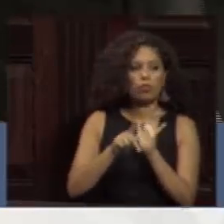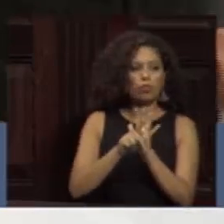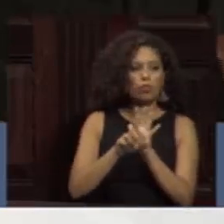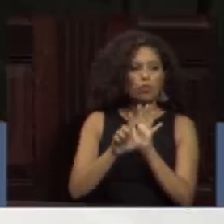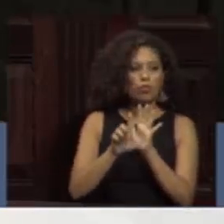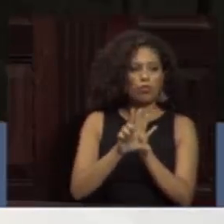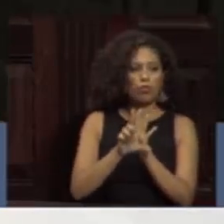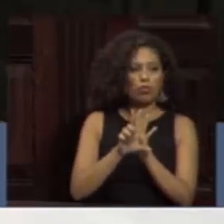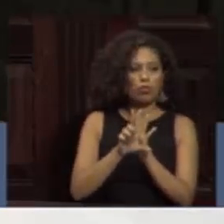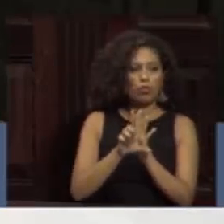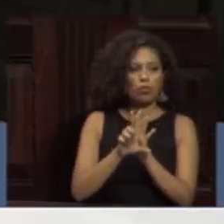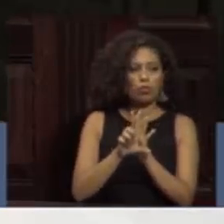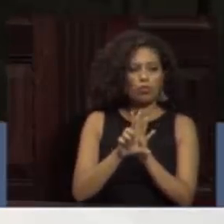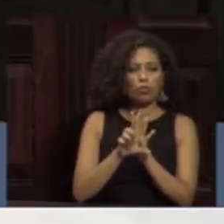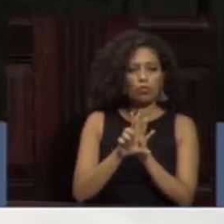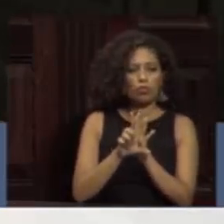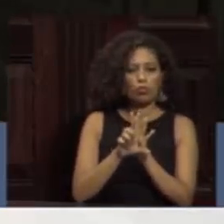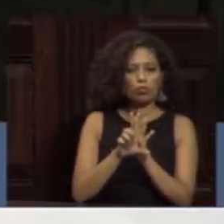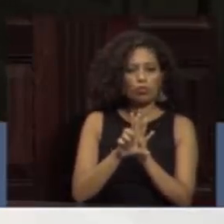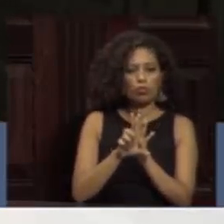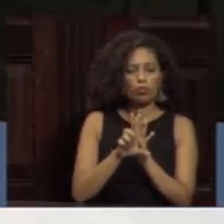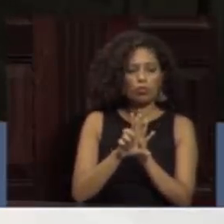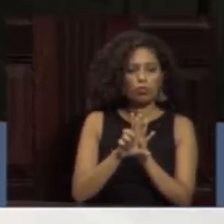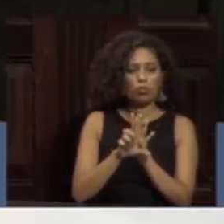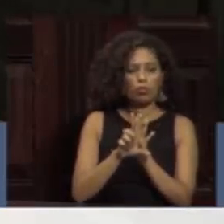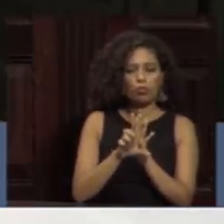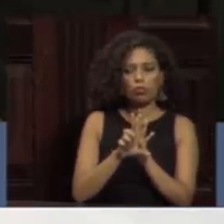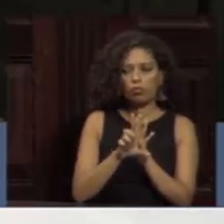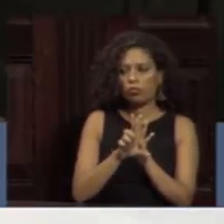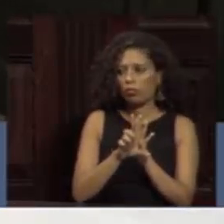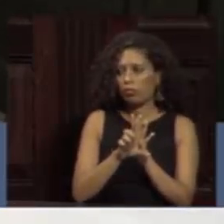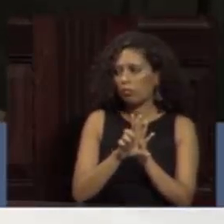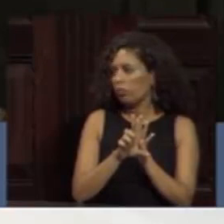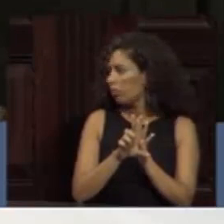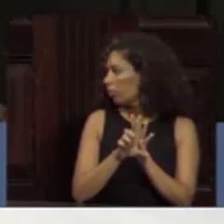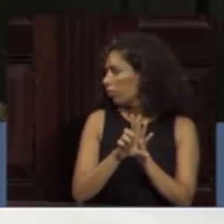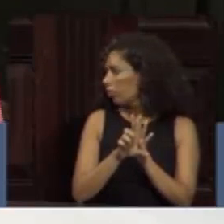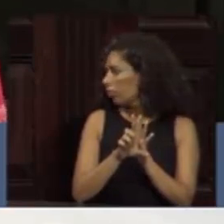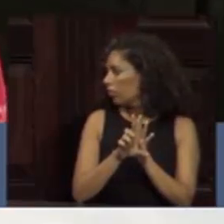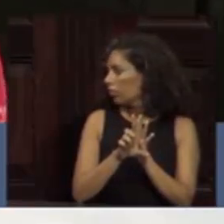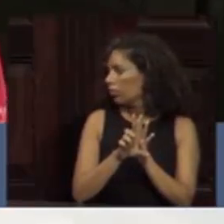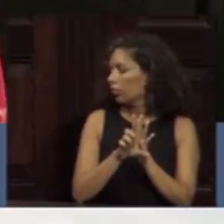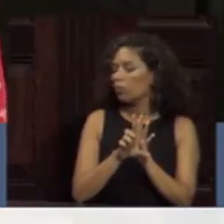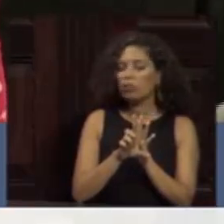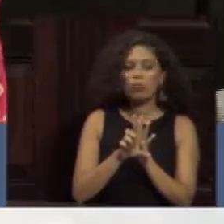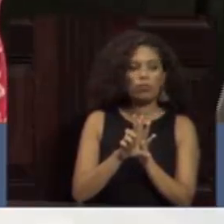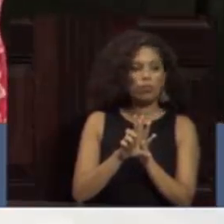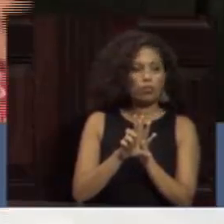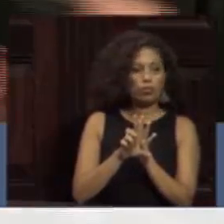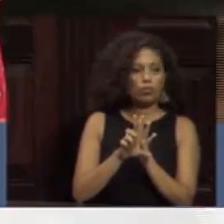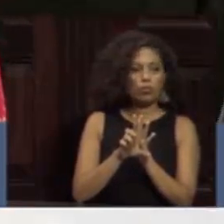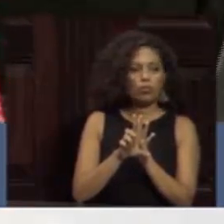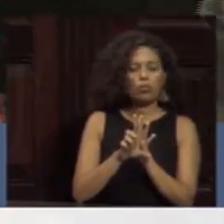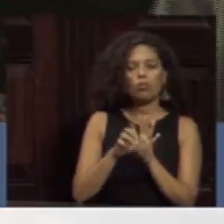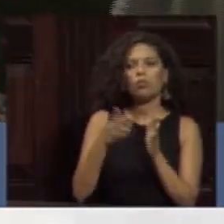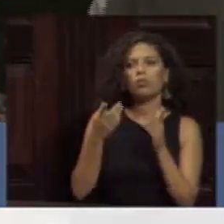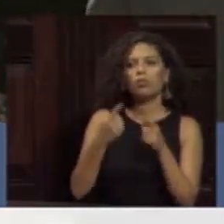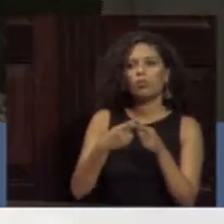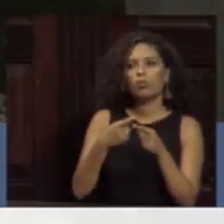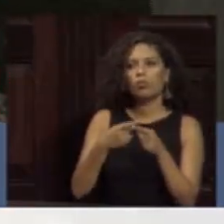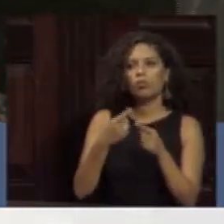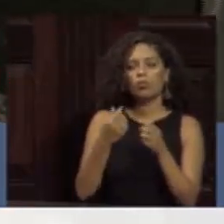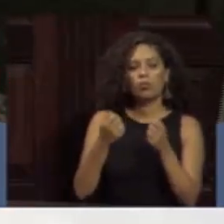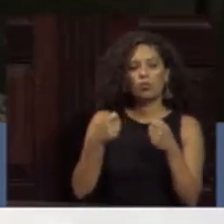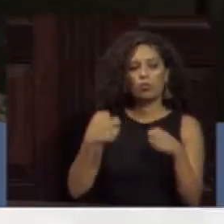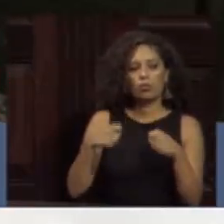3836 de 2018, que eu dei parecer aqui pela comissão da pessoa com deficiência, porque eu preciso fazer